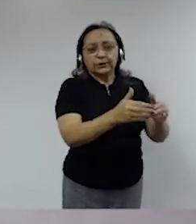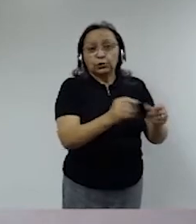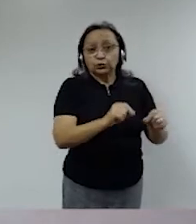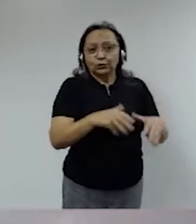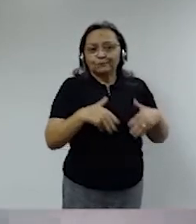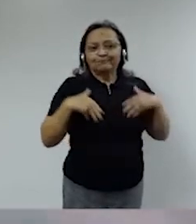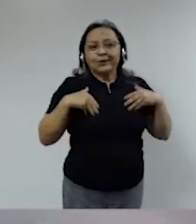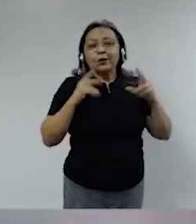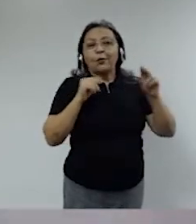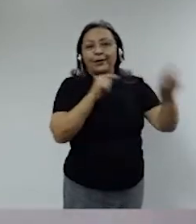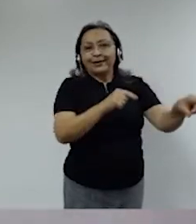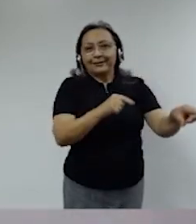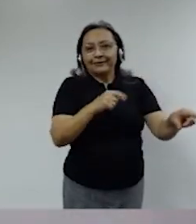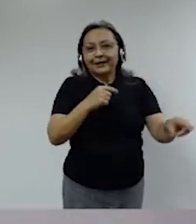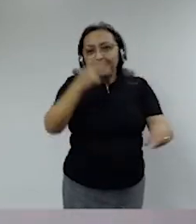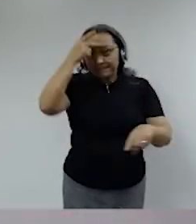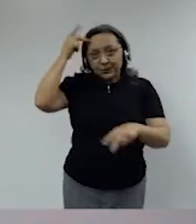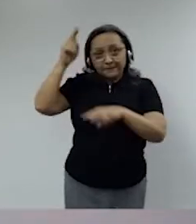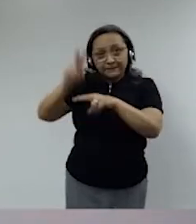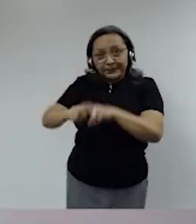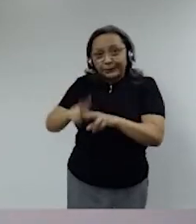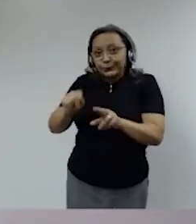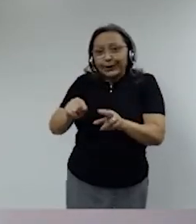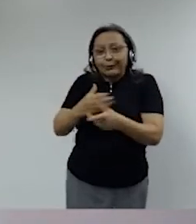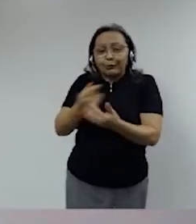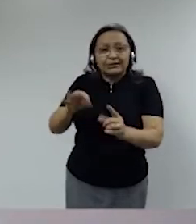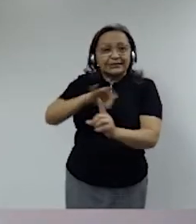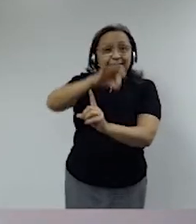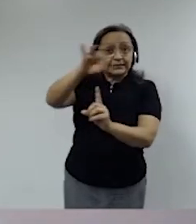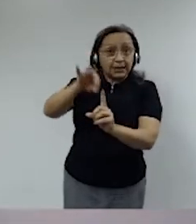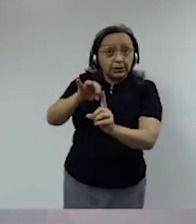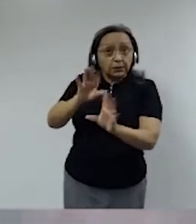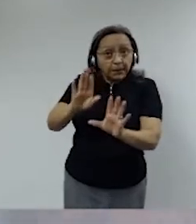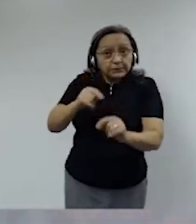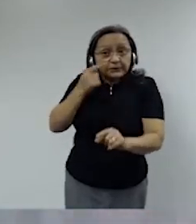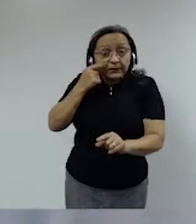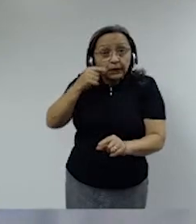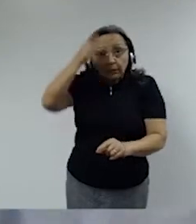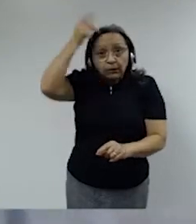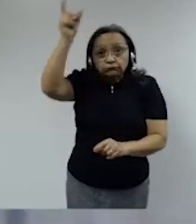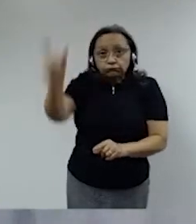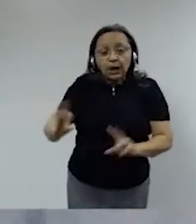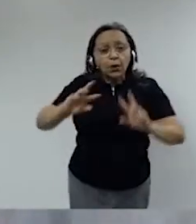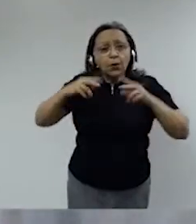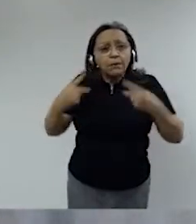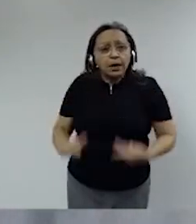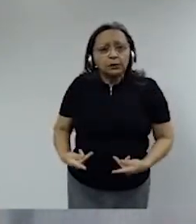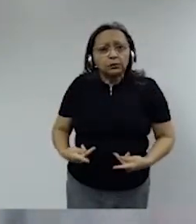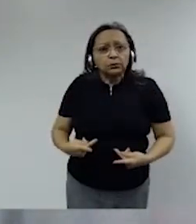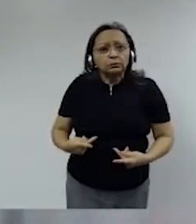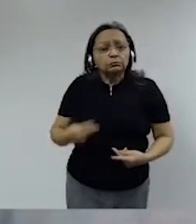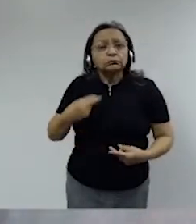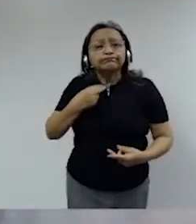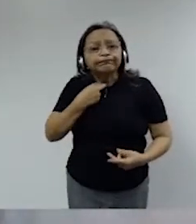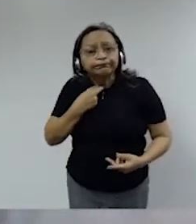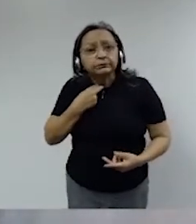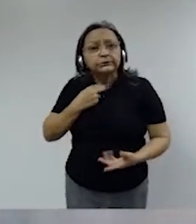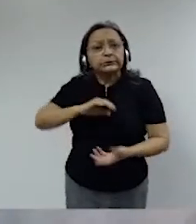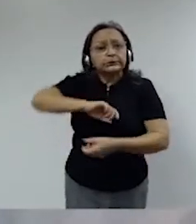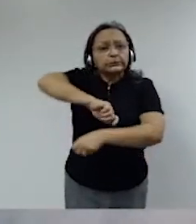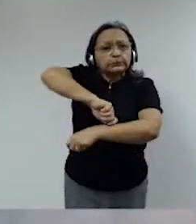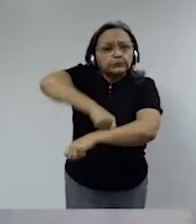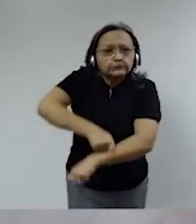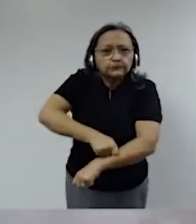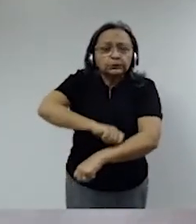dizer que o réu é coisa sacra, mas é preciso que a gente entenda que quem está ali é um ser humano, que não precisa ser torturado, evidentemente, não